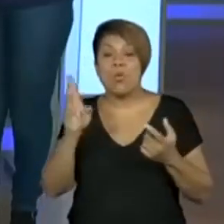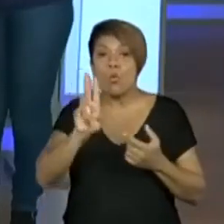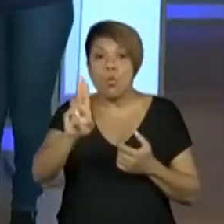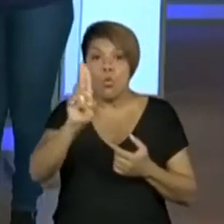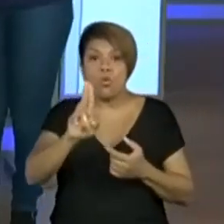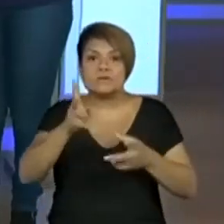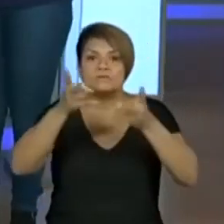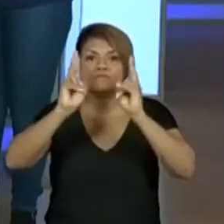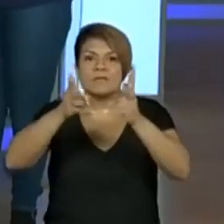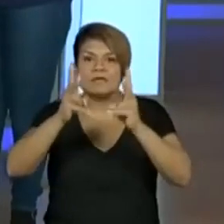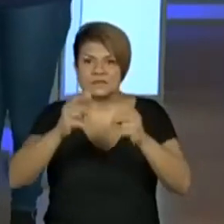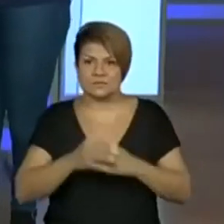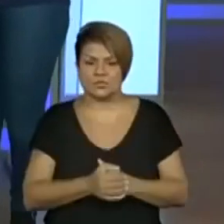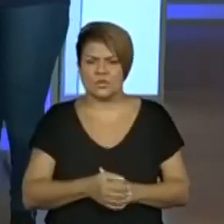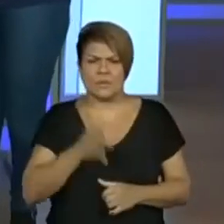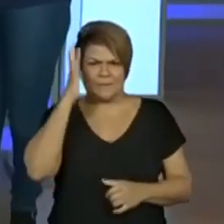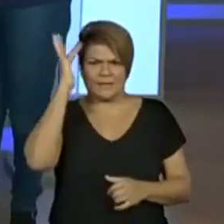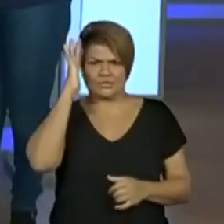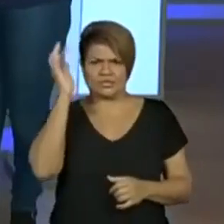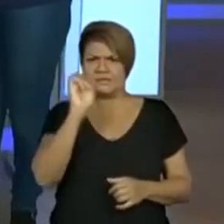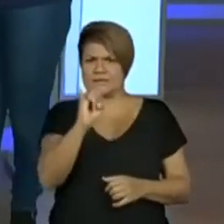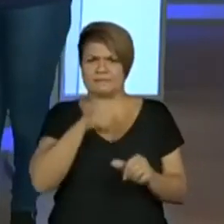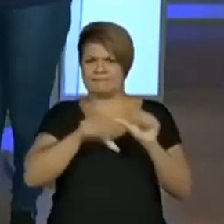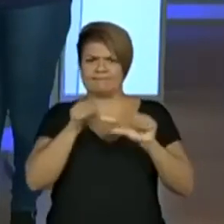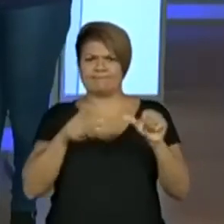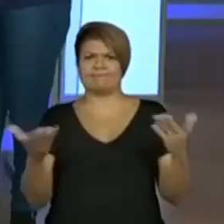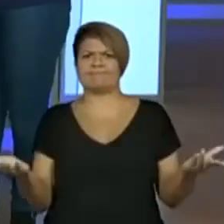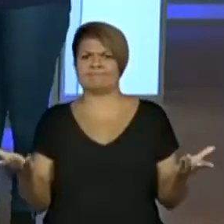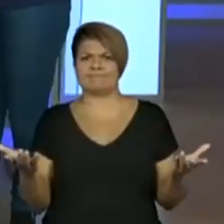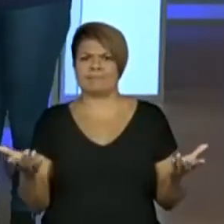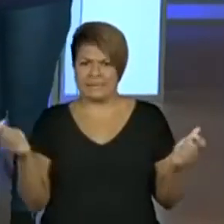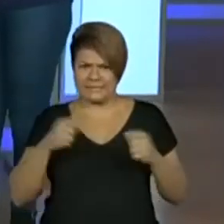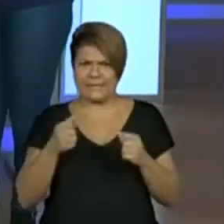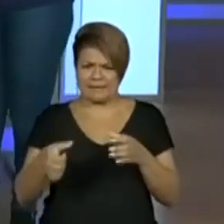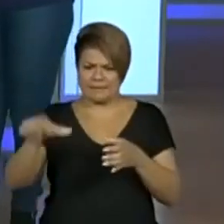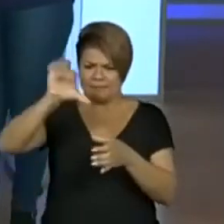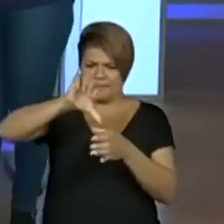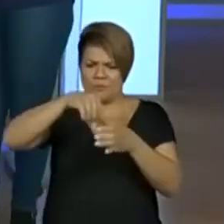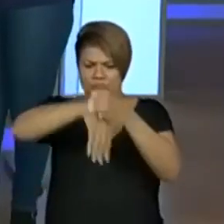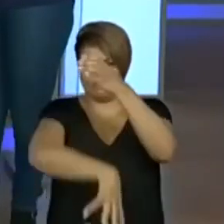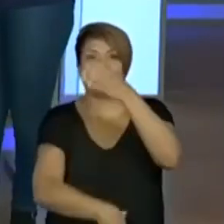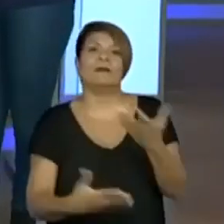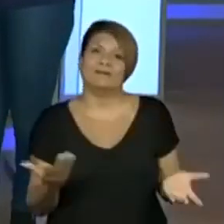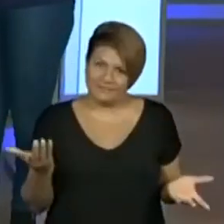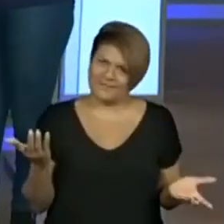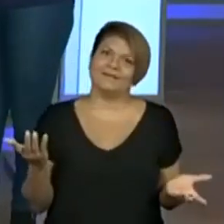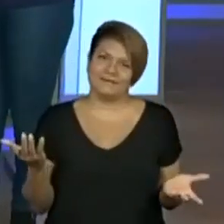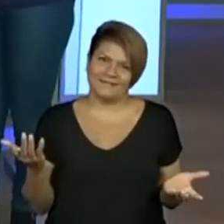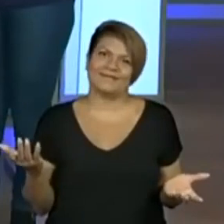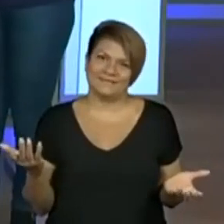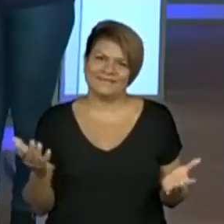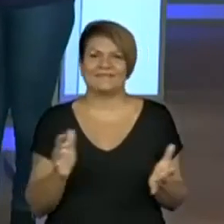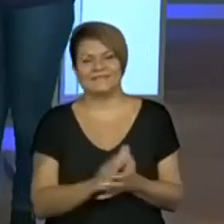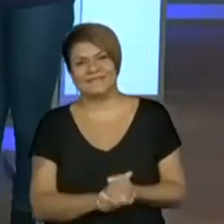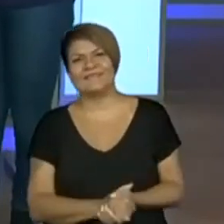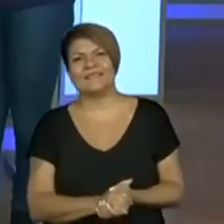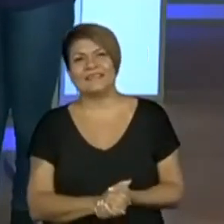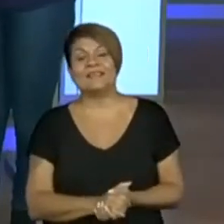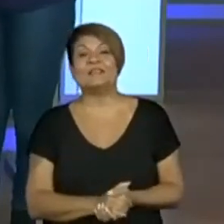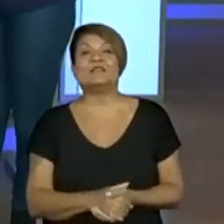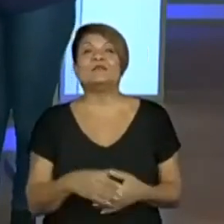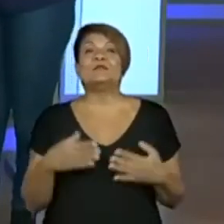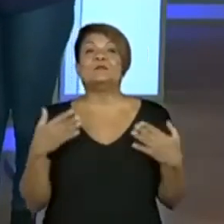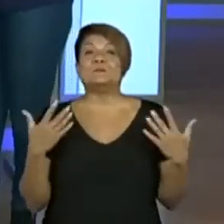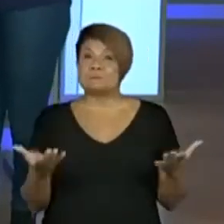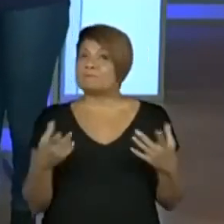nalidade já pensou se não fosse assim daria para você não para colocar líquido aqui não né não daria e a